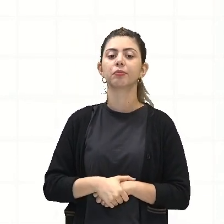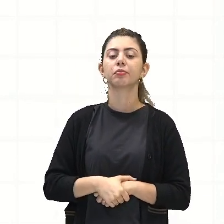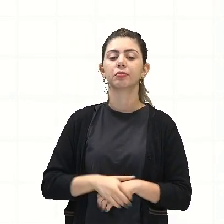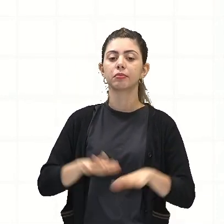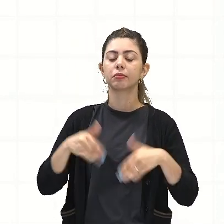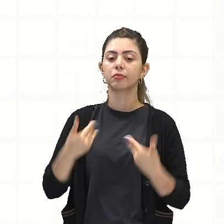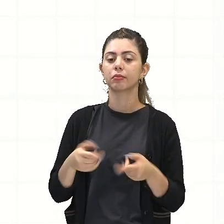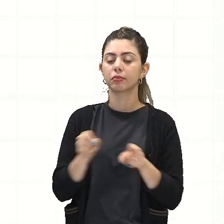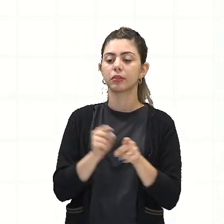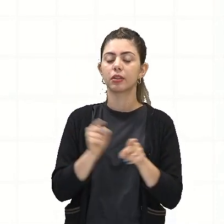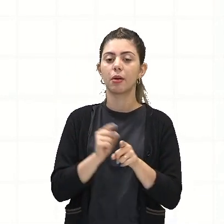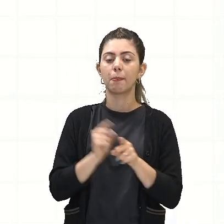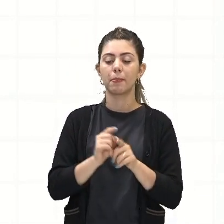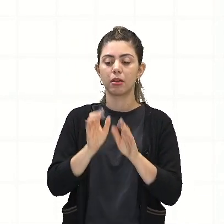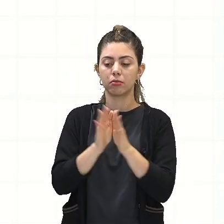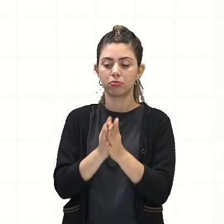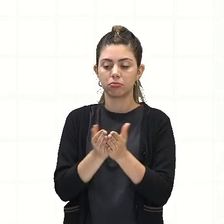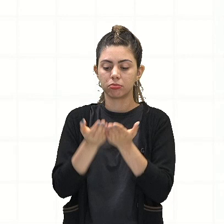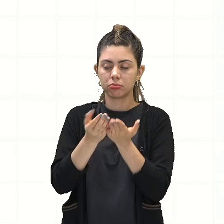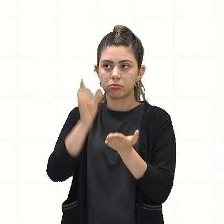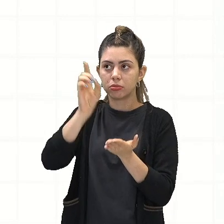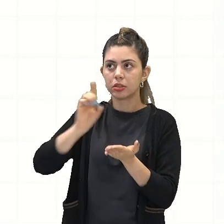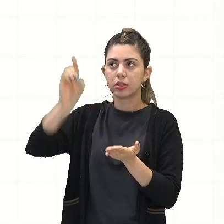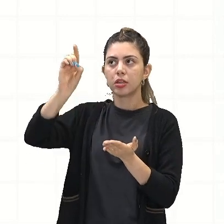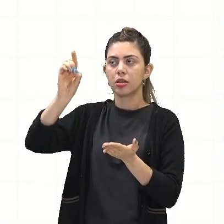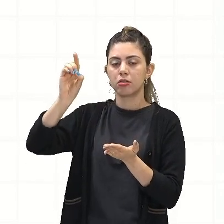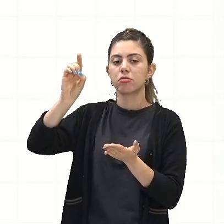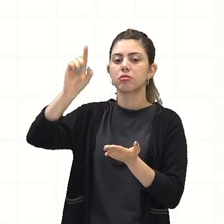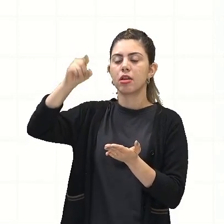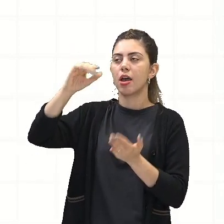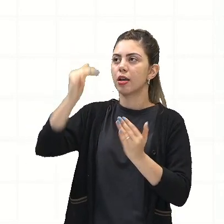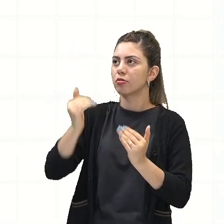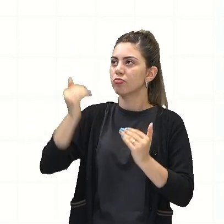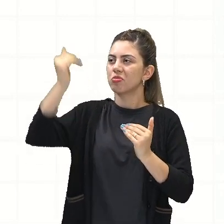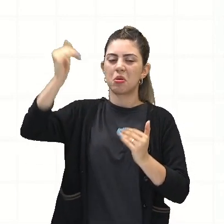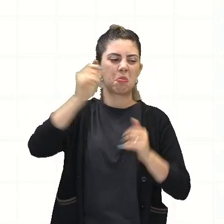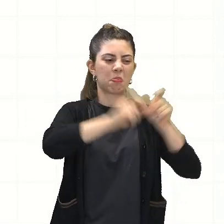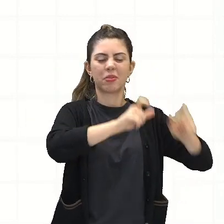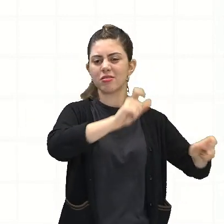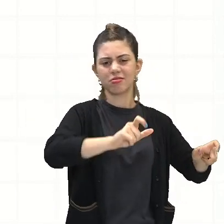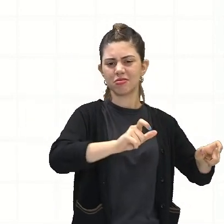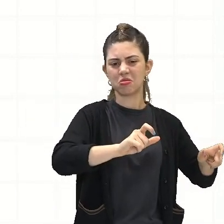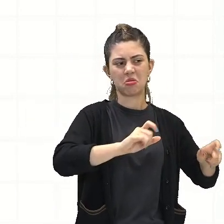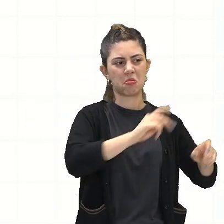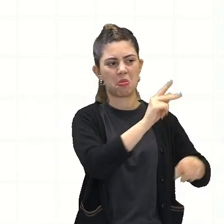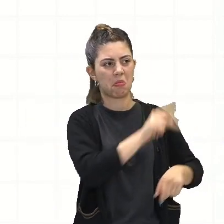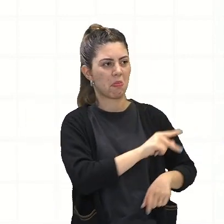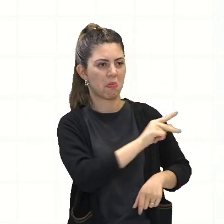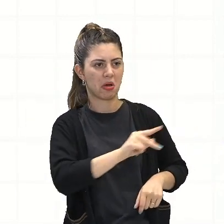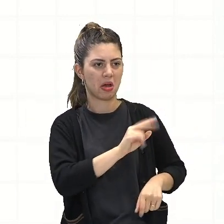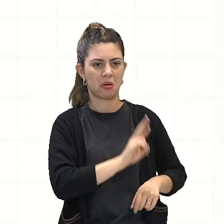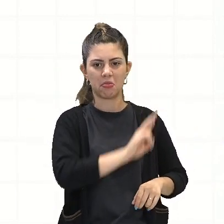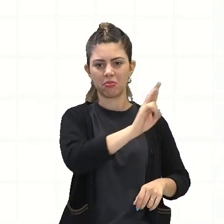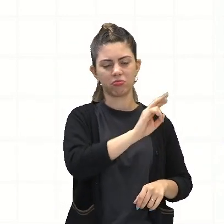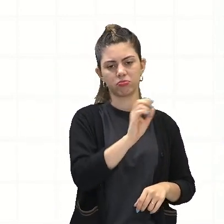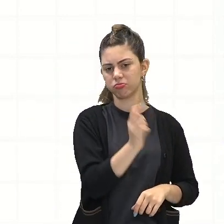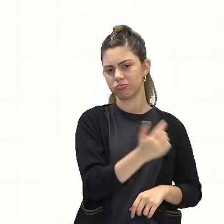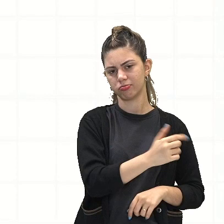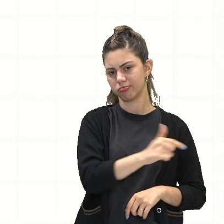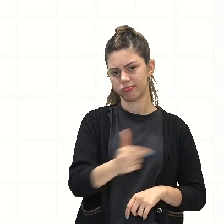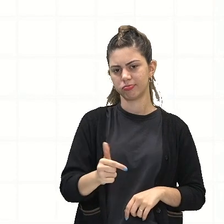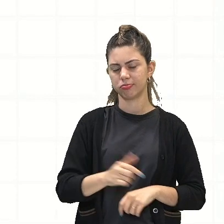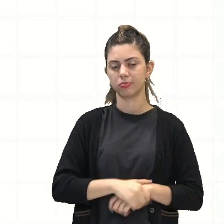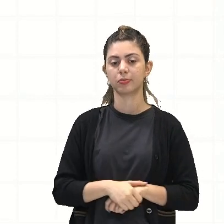total, a corrupção total da natureza. Para Calvino, desde que Adão foi expulso